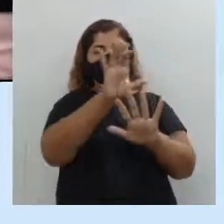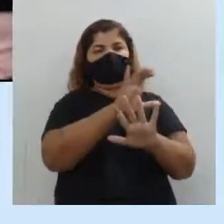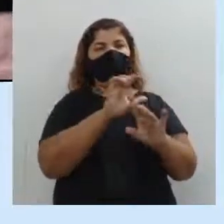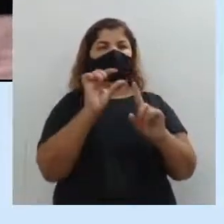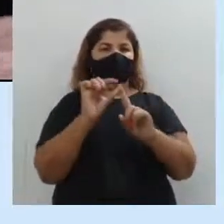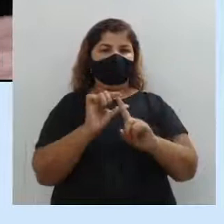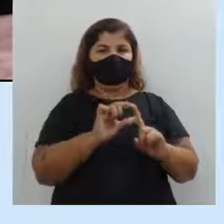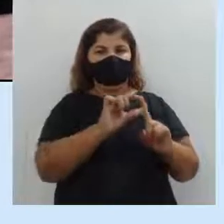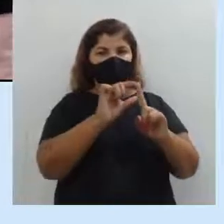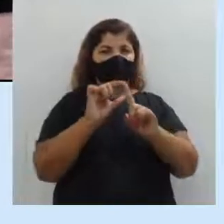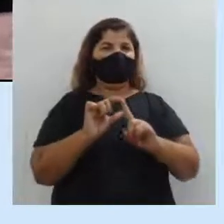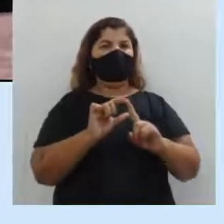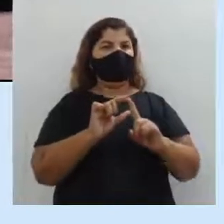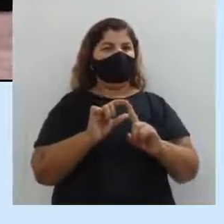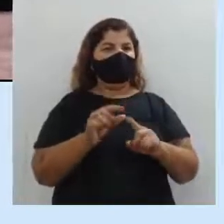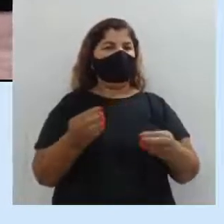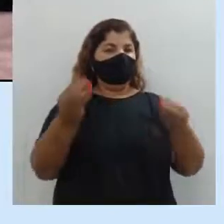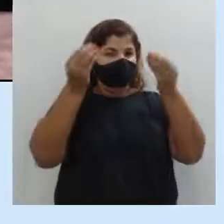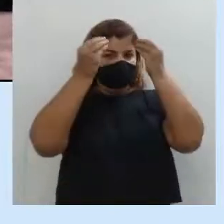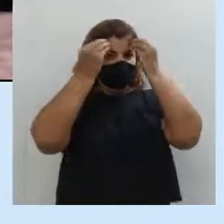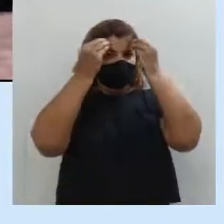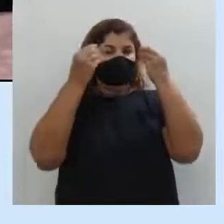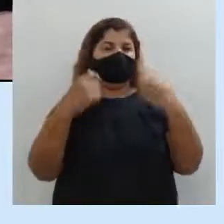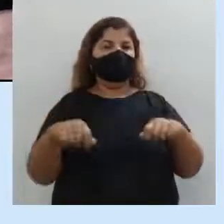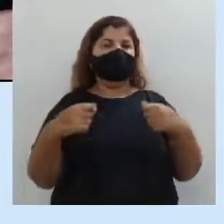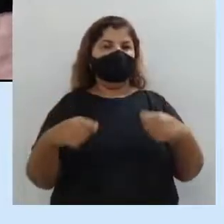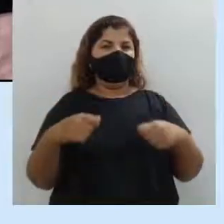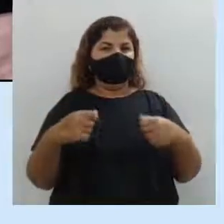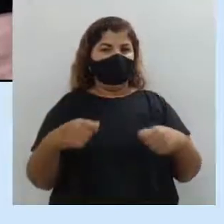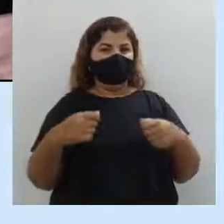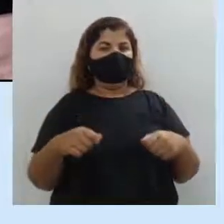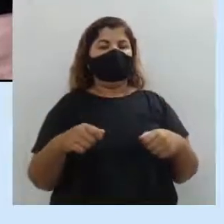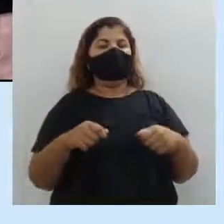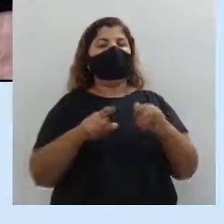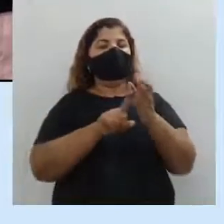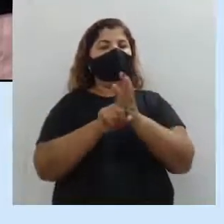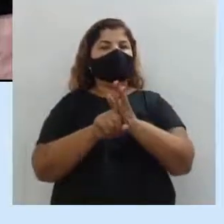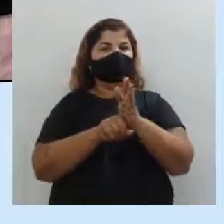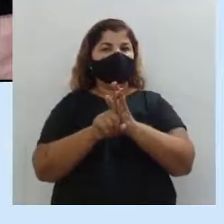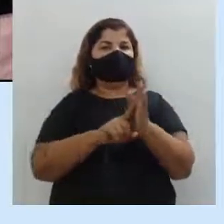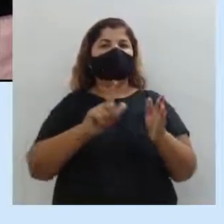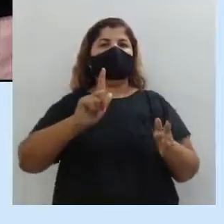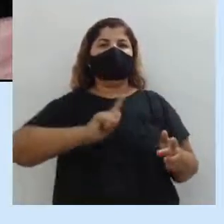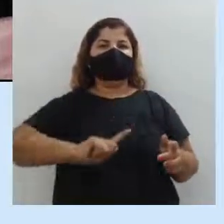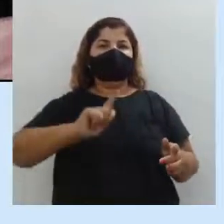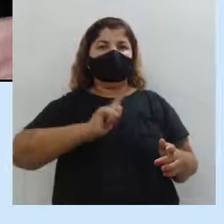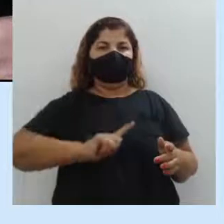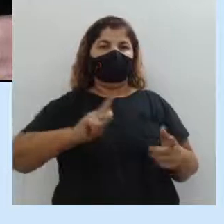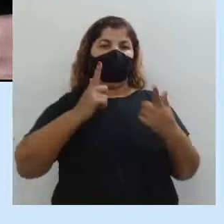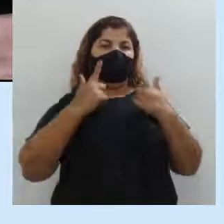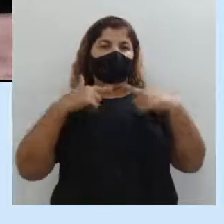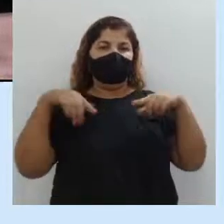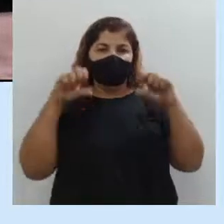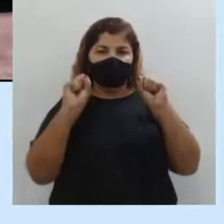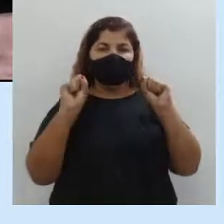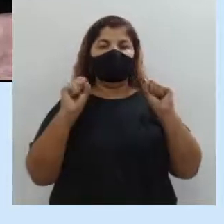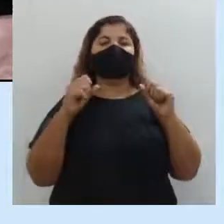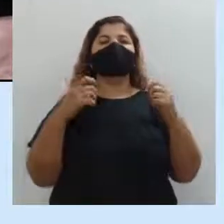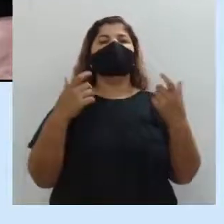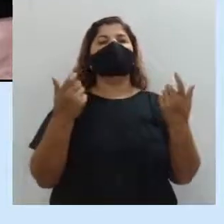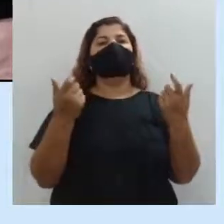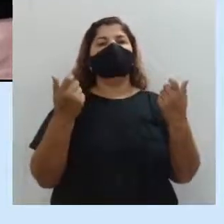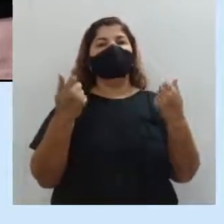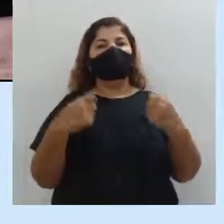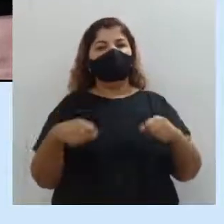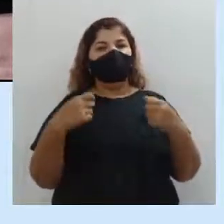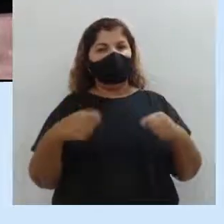aí não pode sair da tua cabeça, né? O estudo gramatical, o estudo linguístico da língua portuguesa precisa